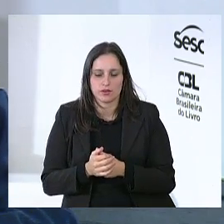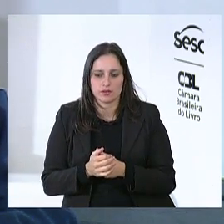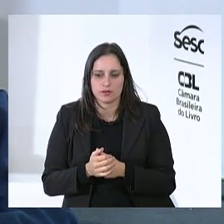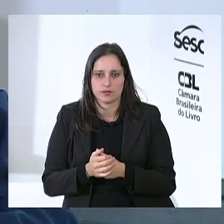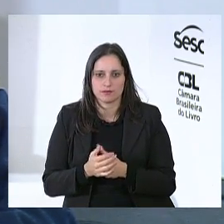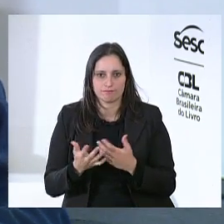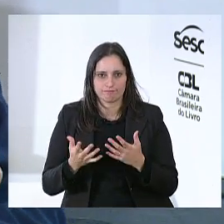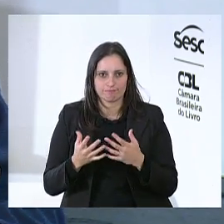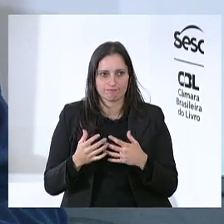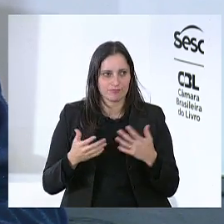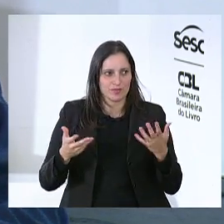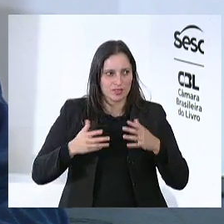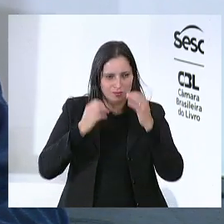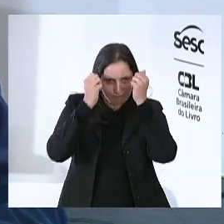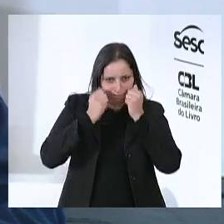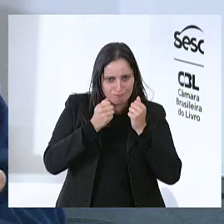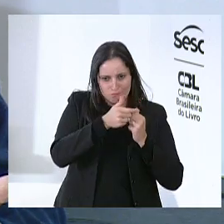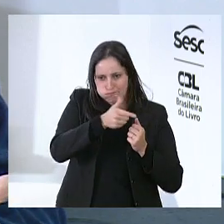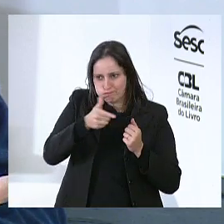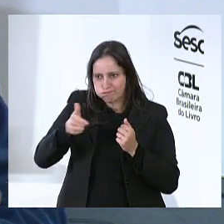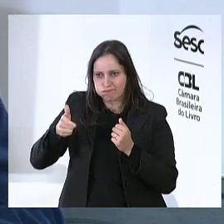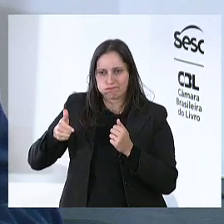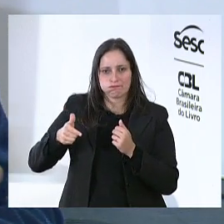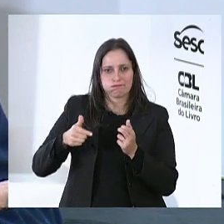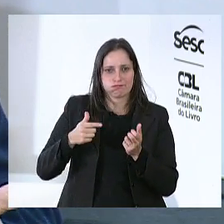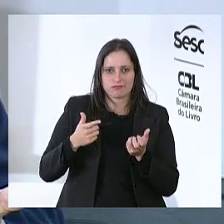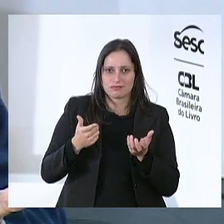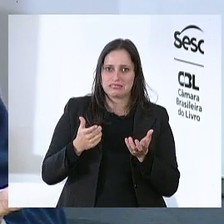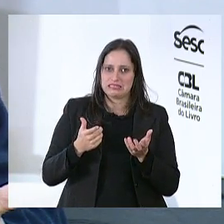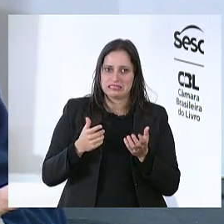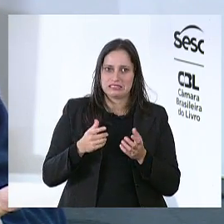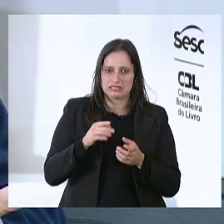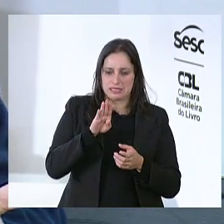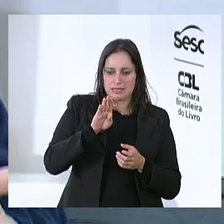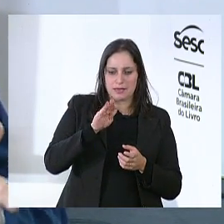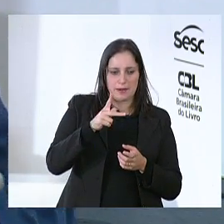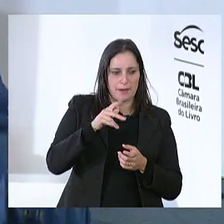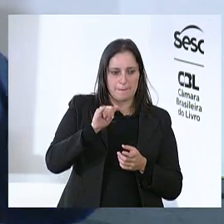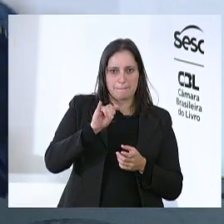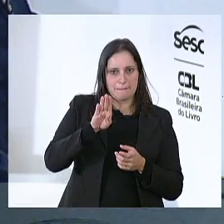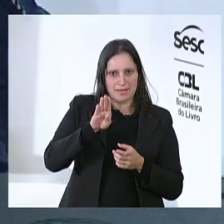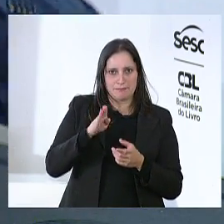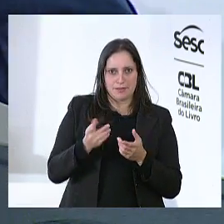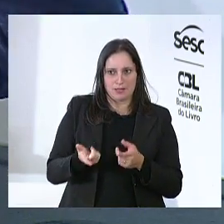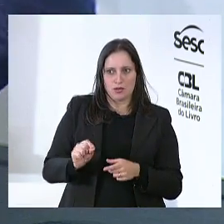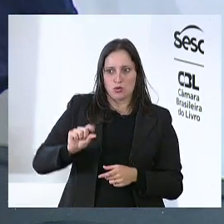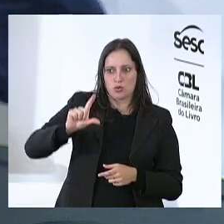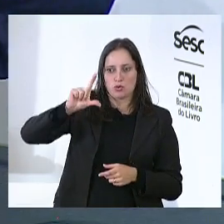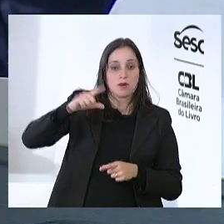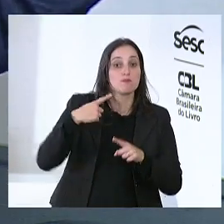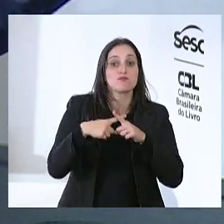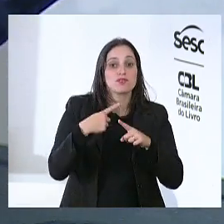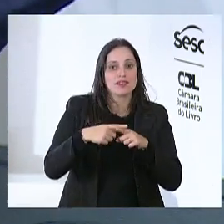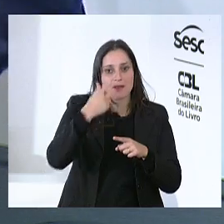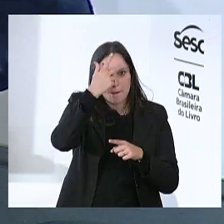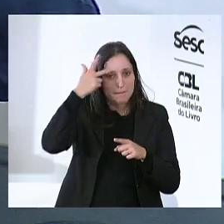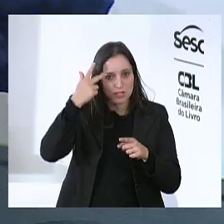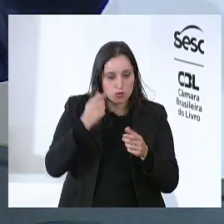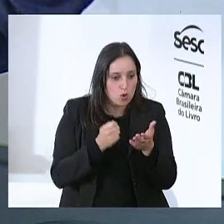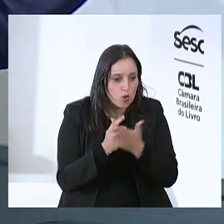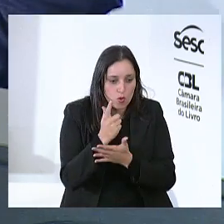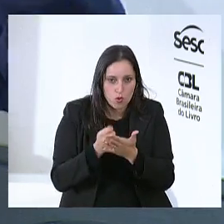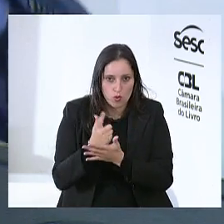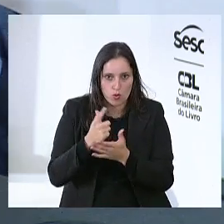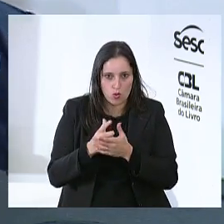A criminalidade, eu já fiz os cálculos, é um dos setores que mais aumenta o PIB, porque tanta gente compra cadeados, compra fechaduras,